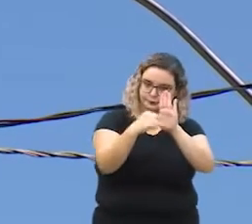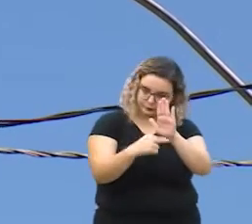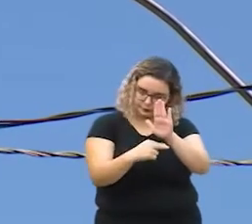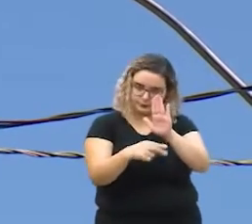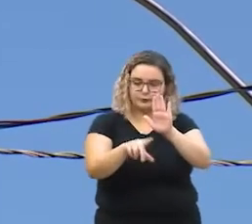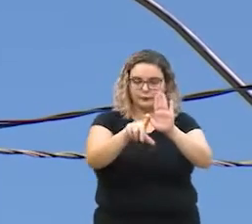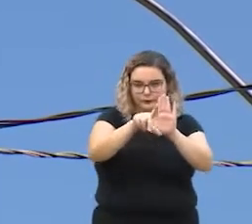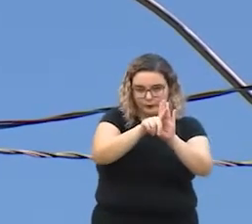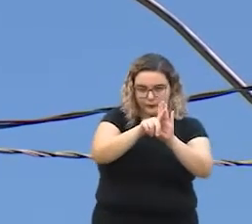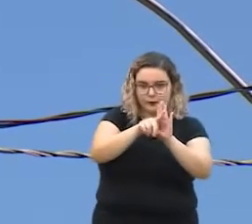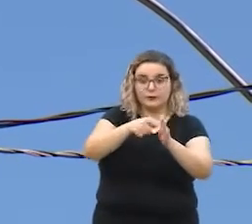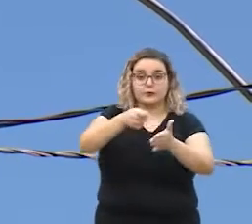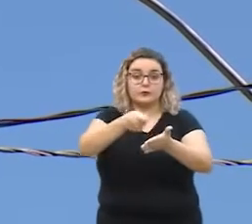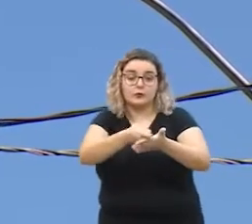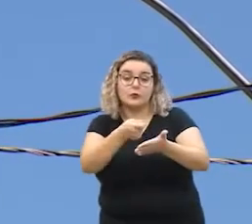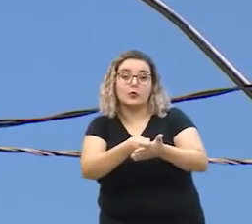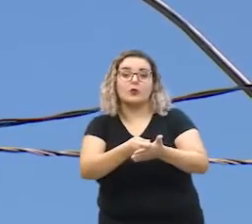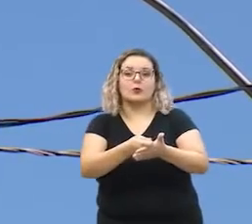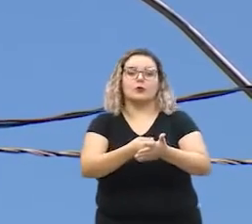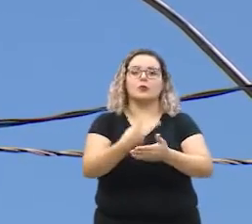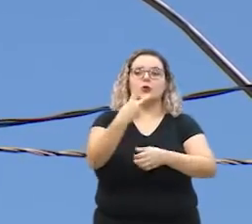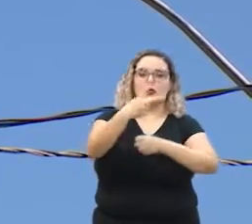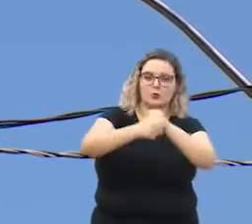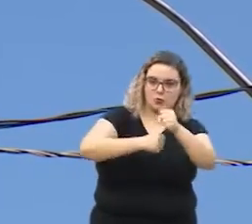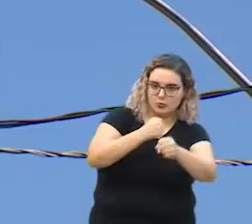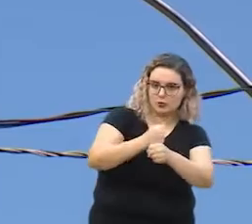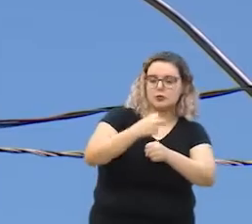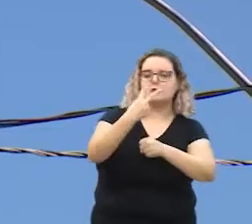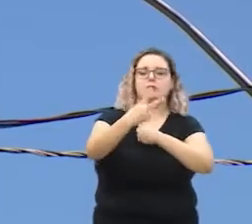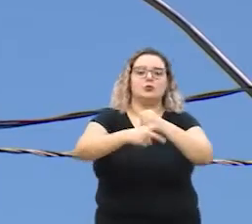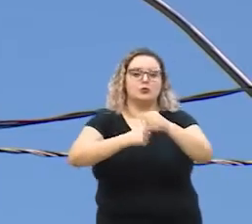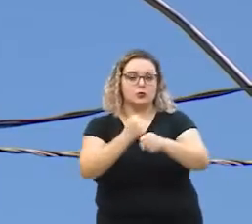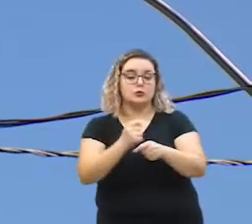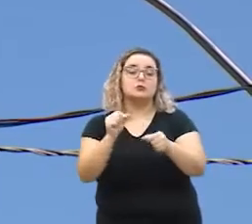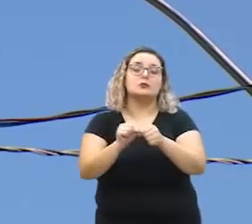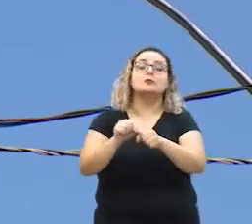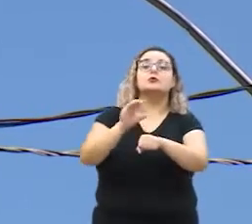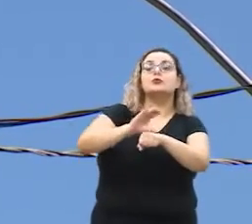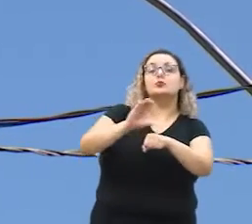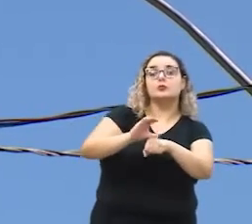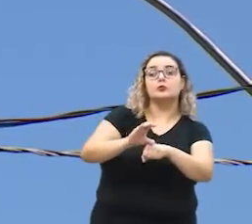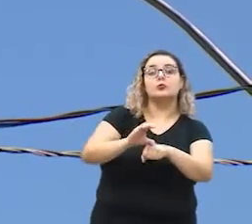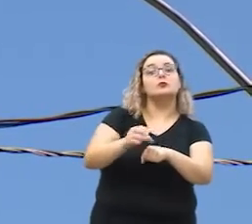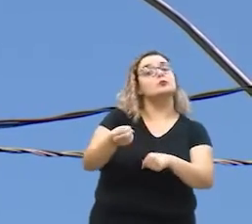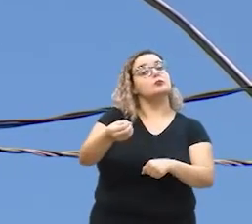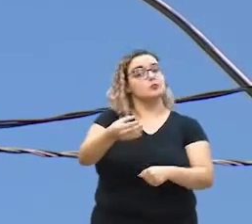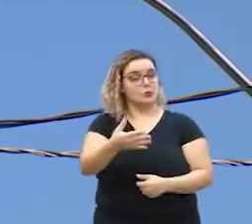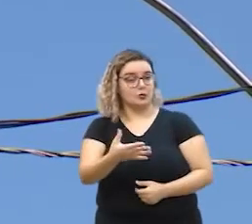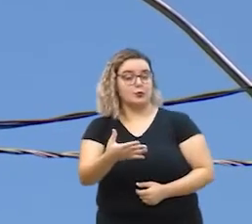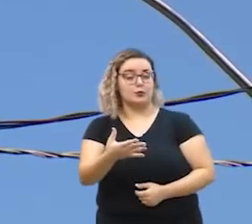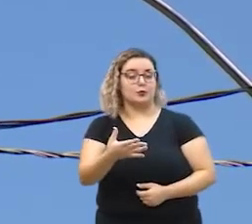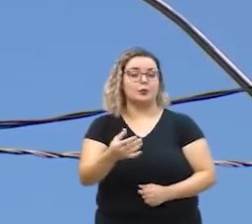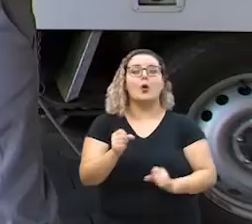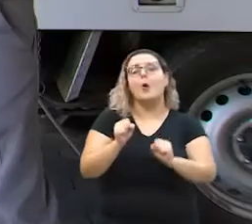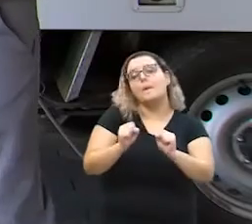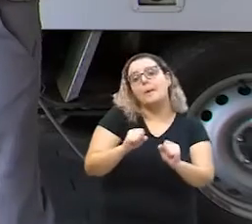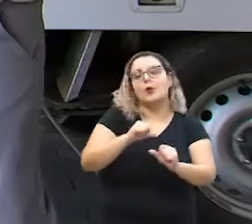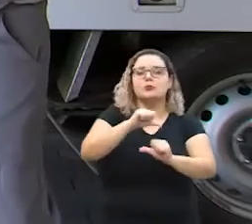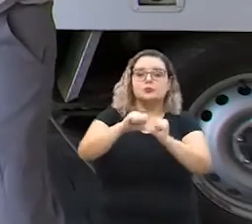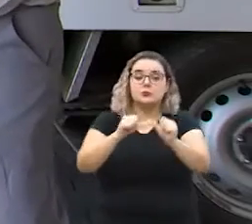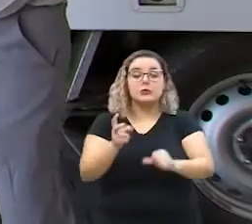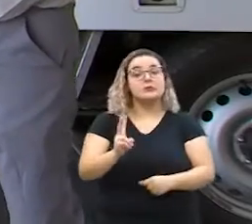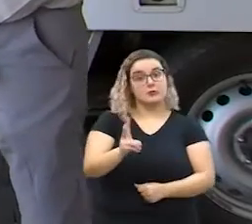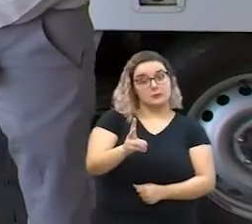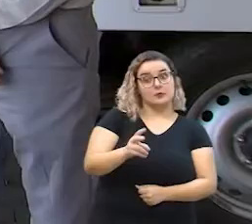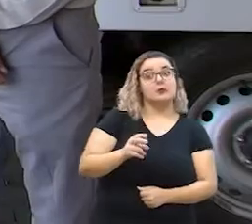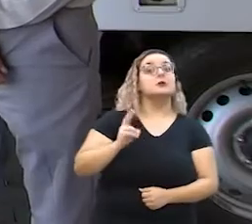essas normas exigem que você de 2 em 2 anos esteja se atualizando dentro dessas normas, né? Que elas podem mudar a todo tempo e a